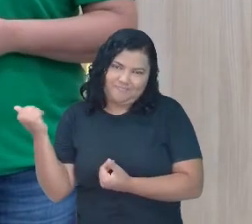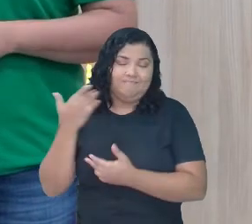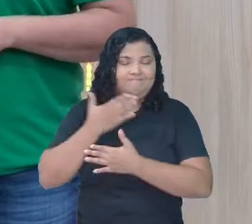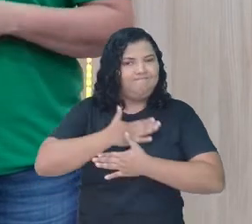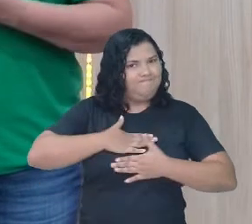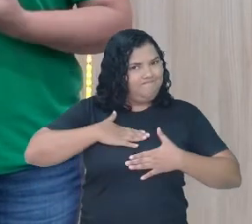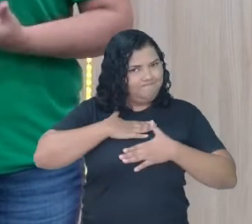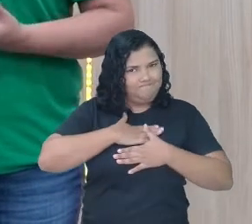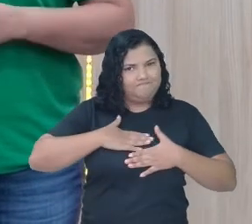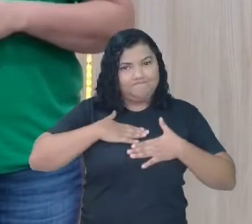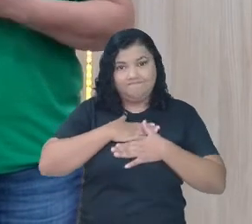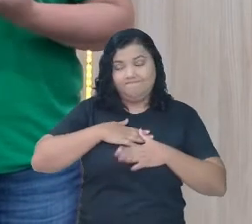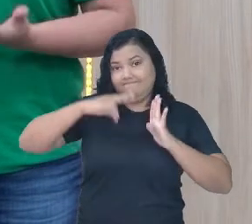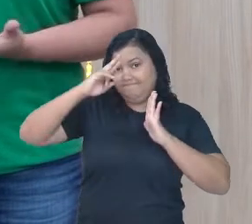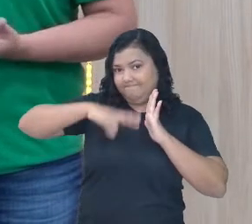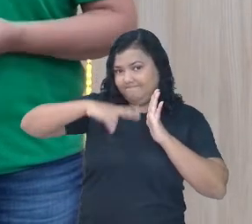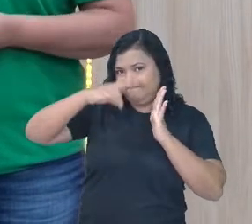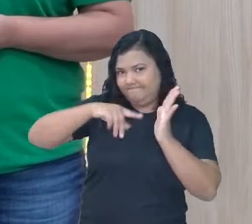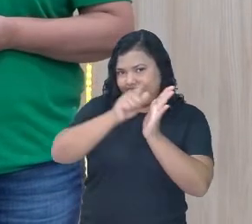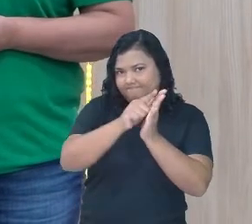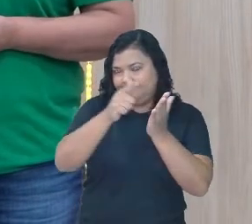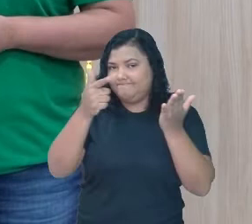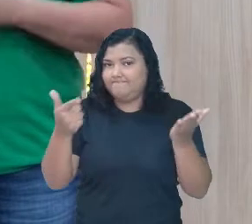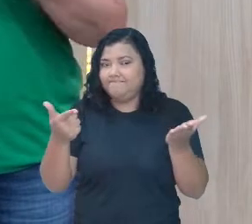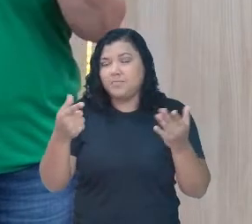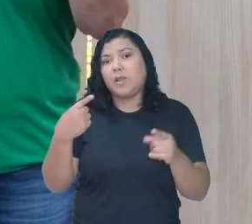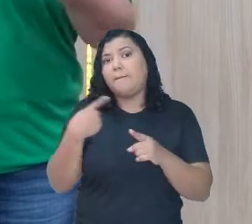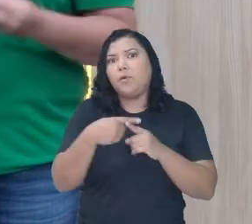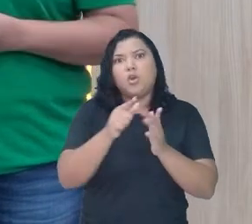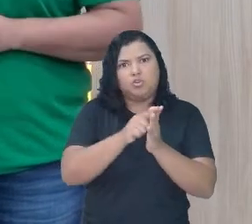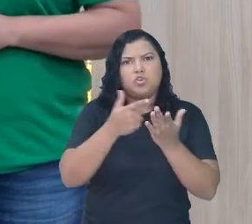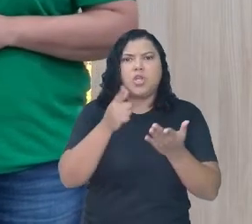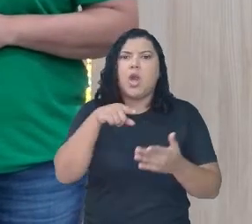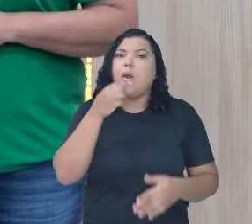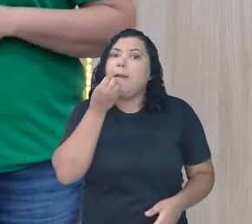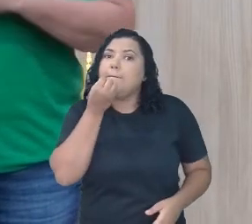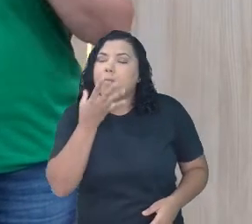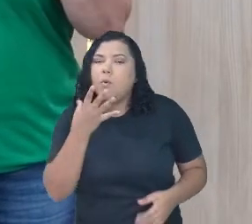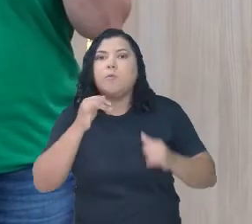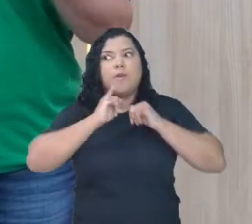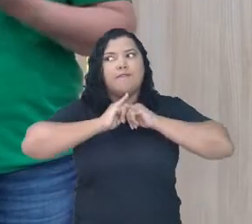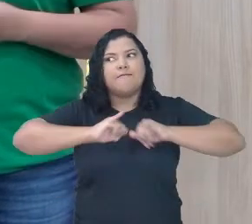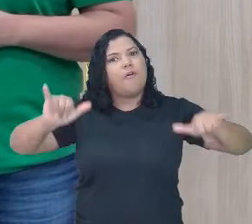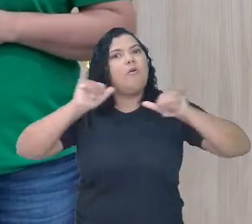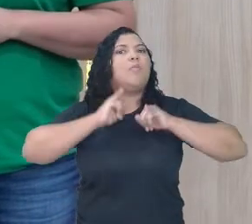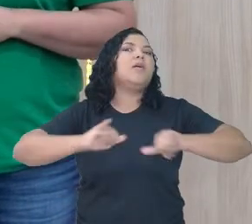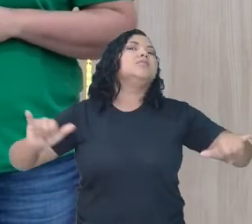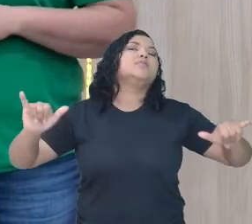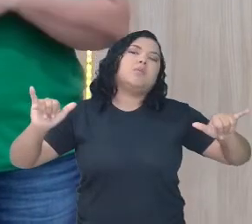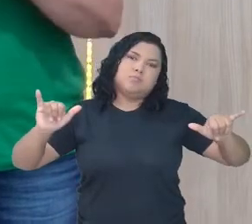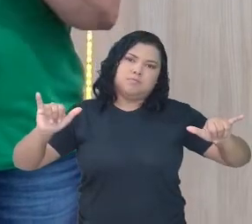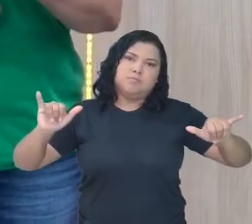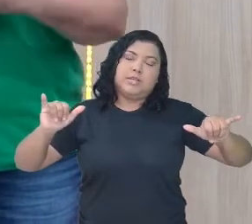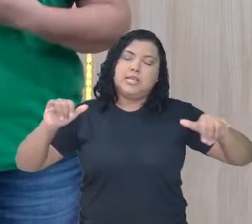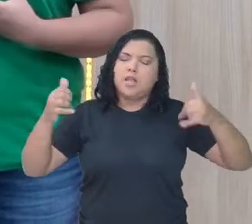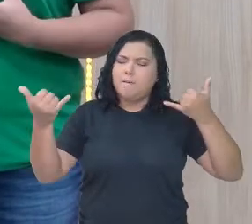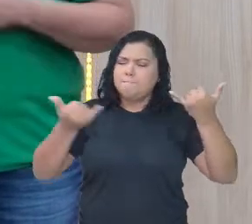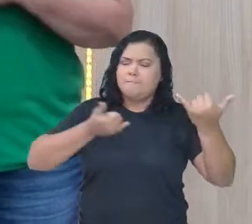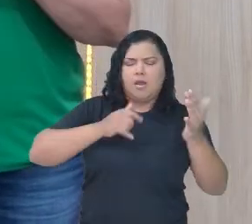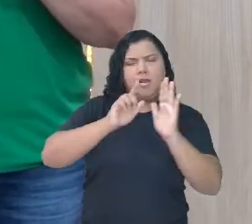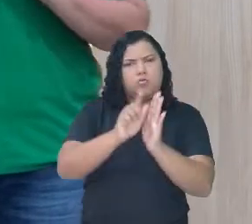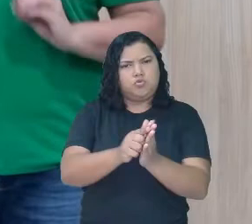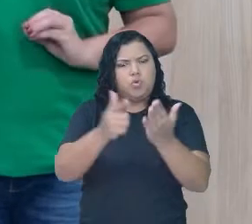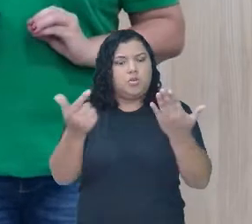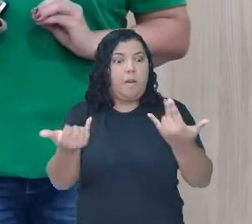gostam de jornal, de ler jornal. Porque, minha gente, o jornal ele informa, ele traz para a gente conhecimento. E esses